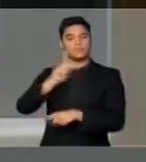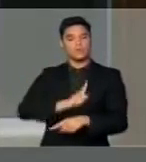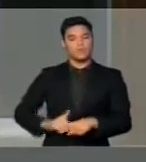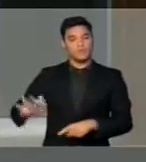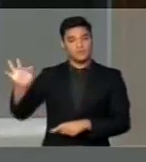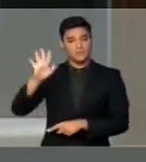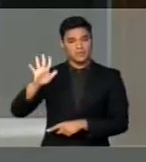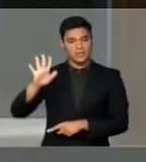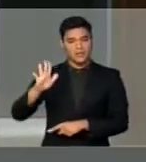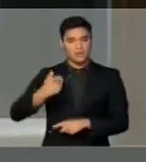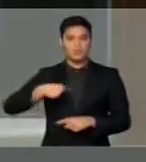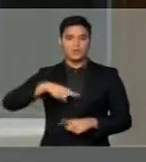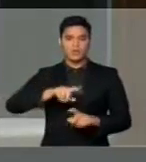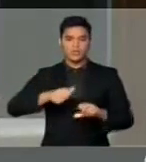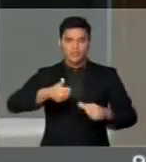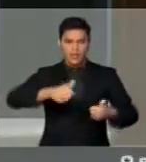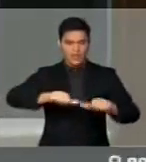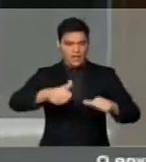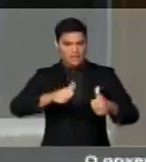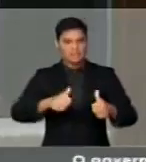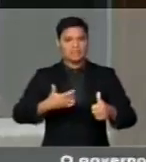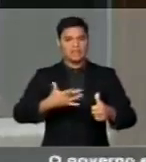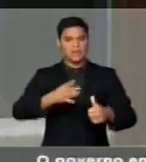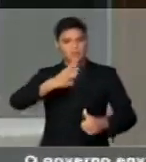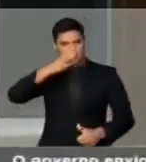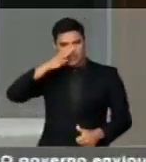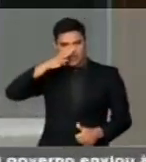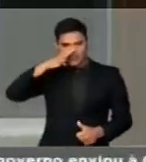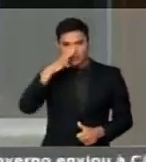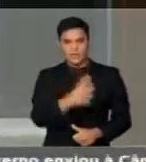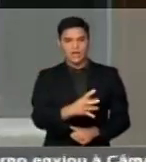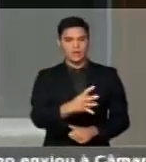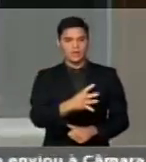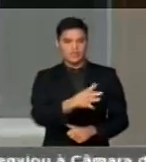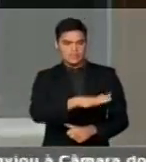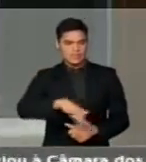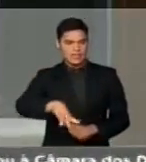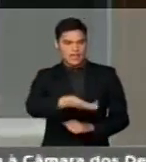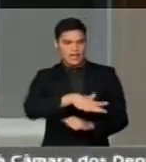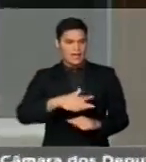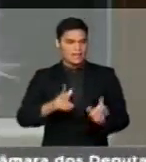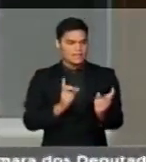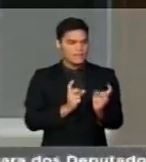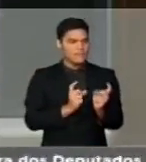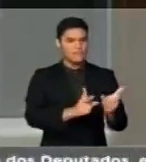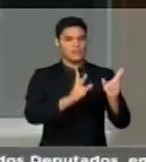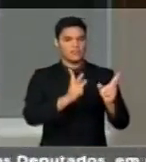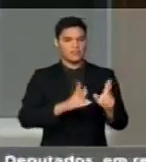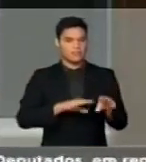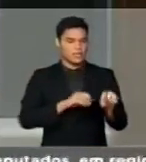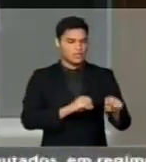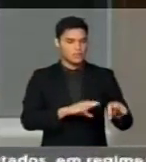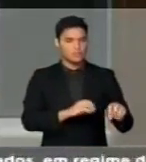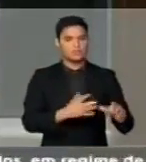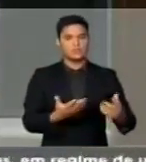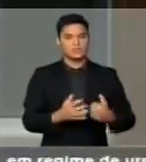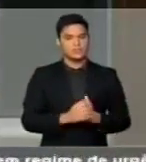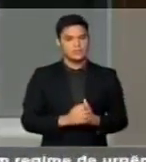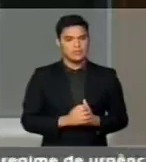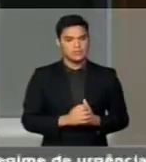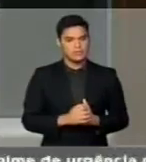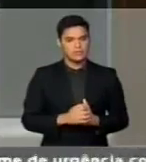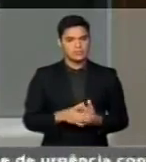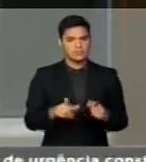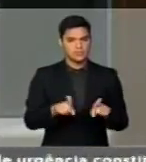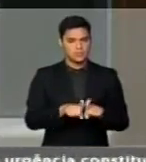essa proposta e queremos denunciar essa privatização do ensino, mais uma vez feita agora através